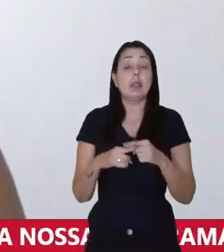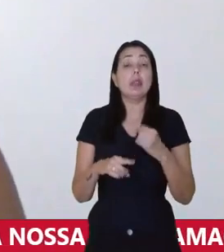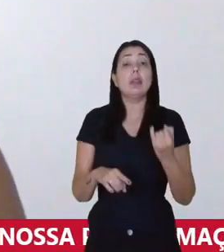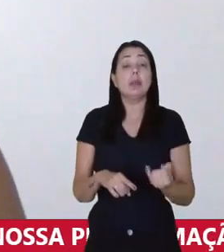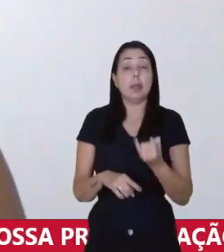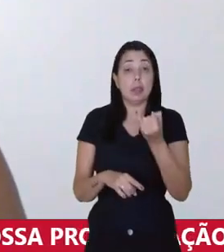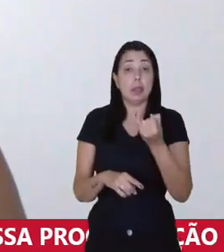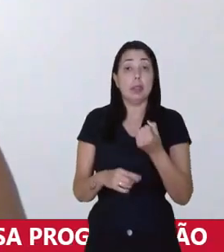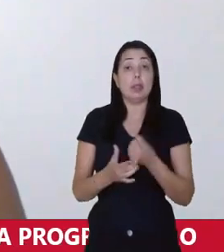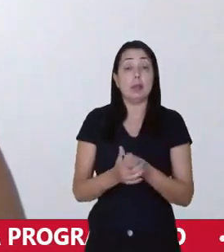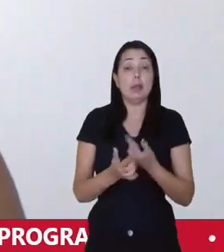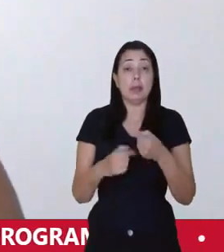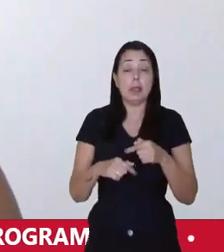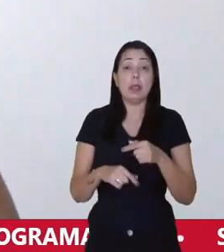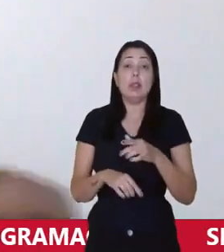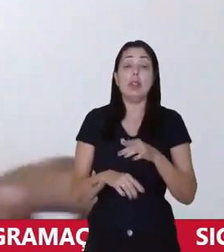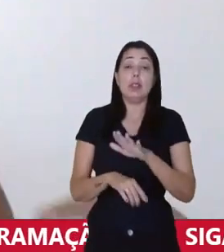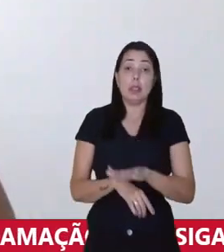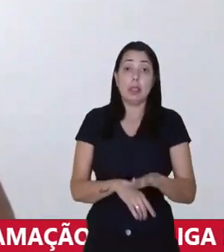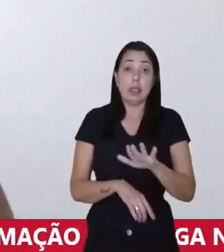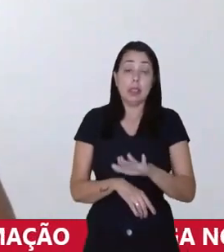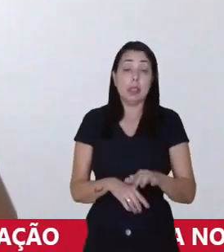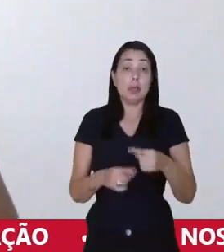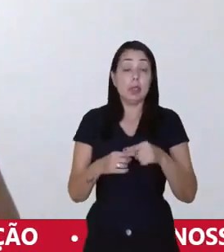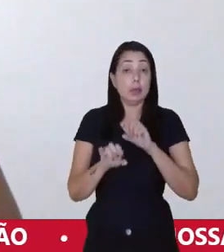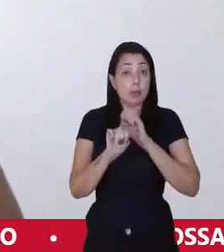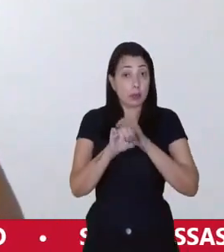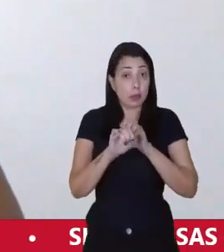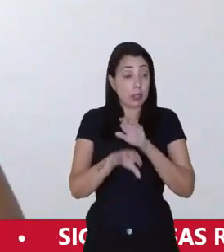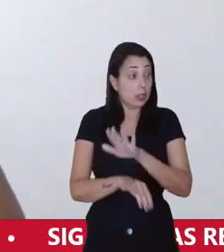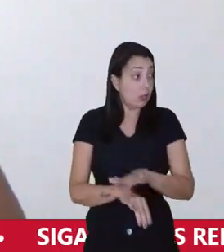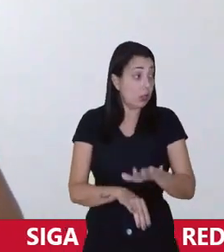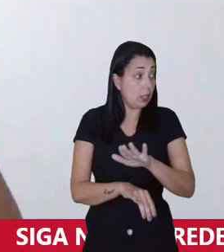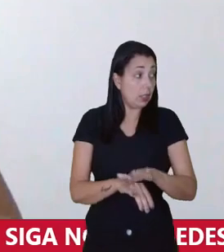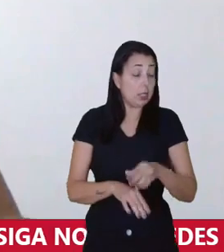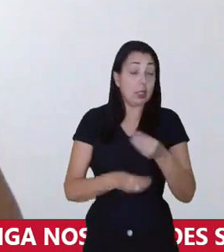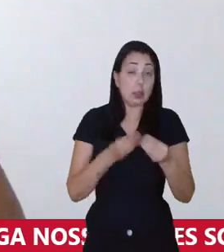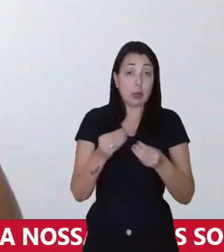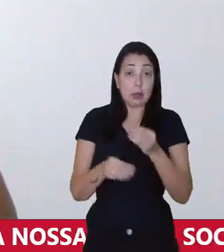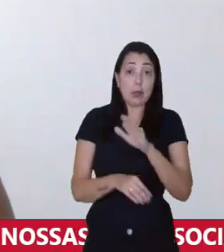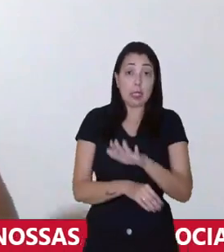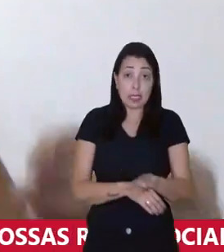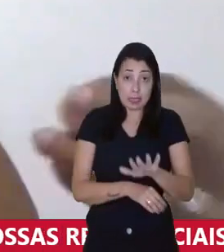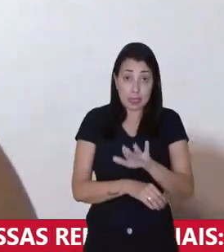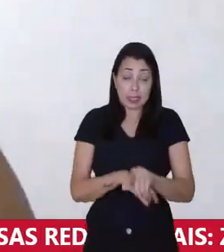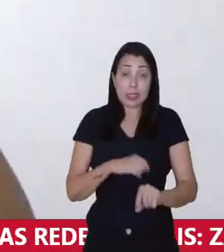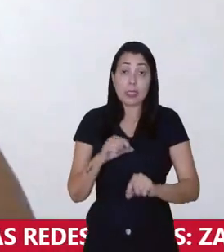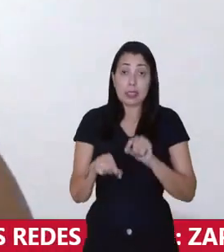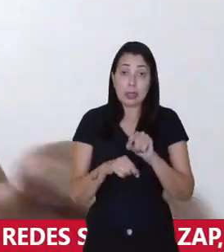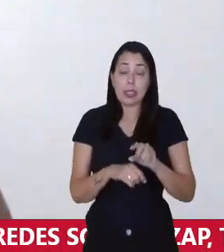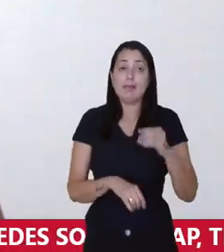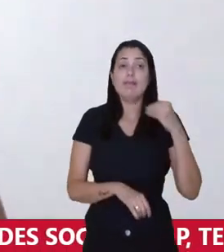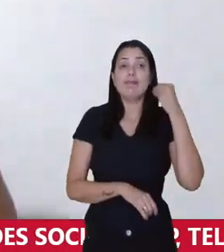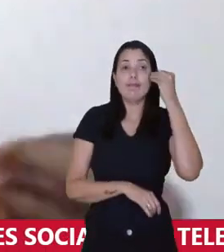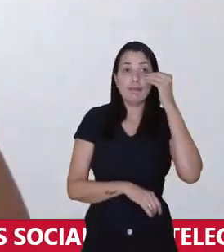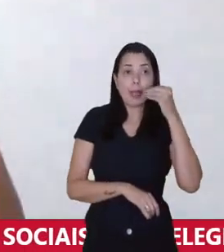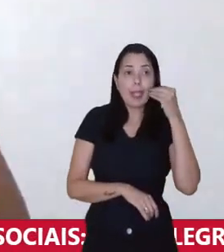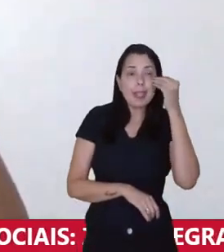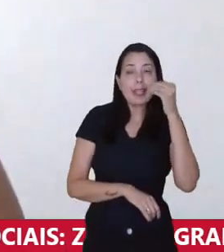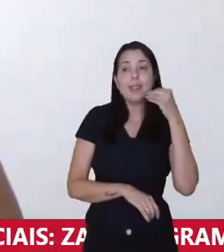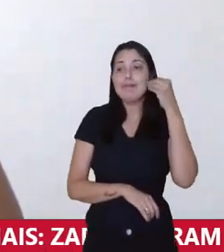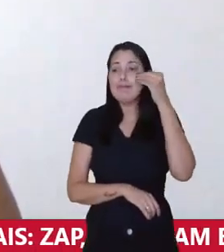importante o papel da educação infantil? Porque na educação infantil é o momento que as crianças, elas são experiências, elas